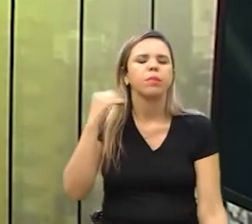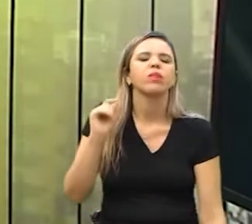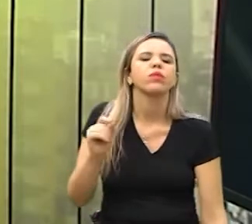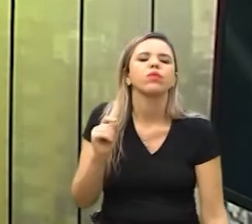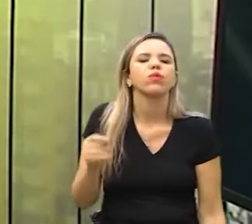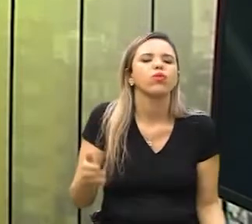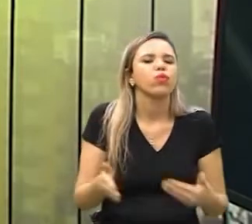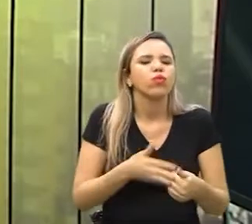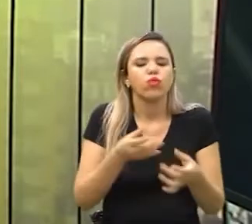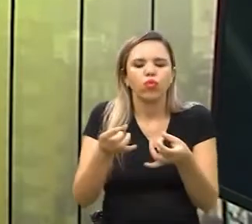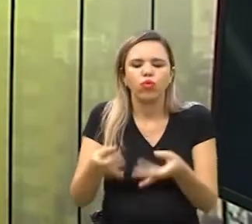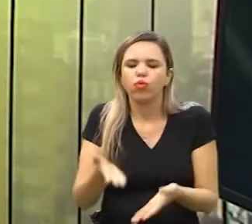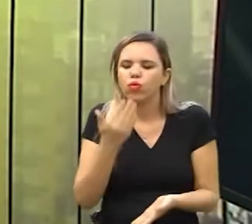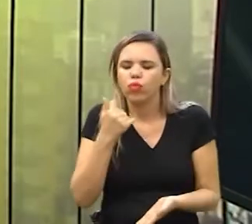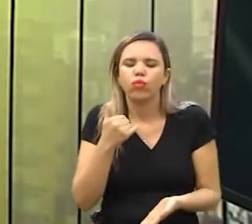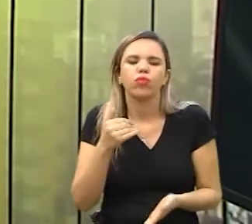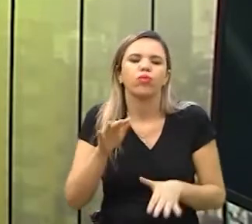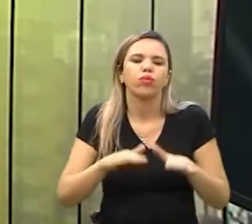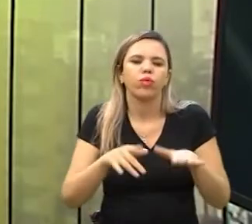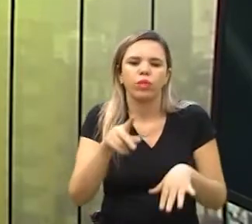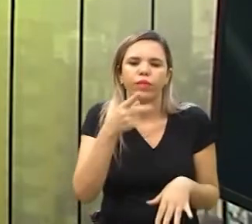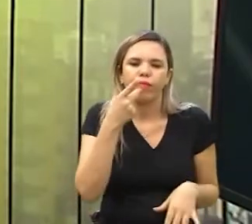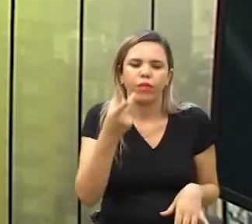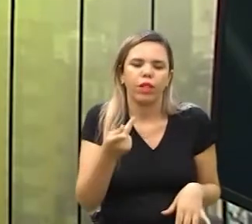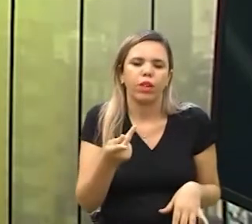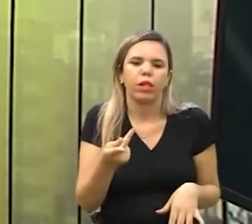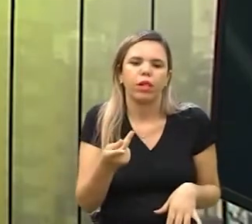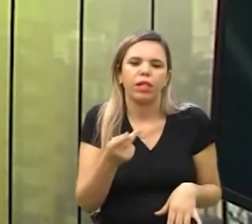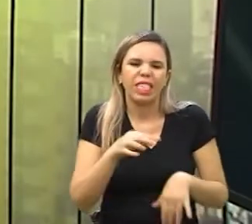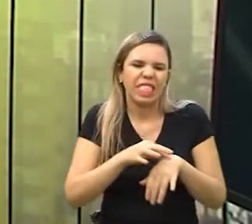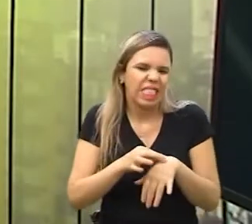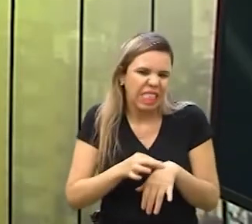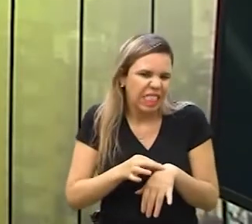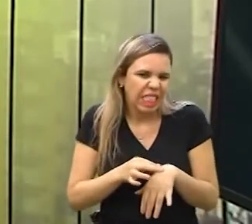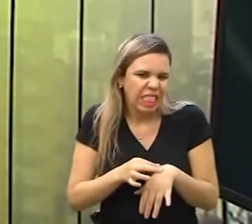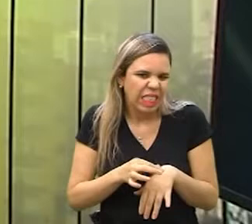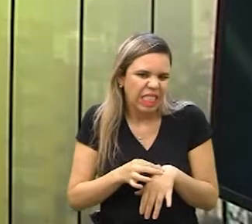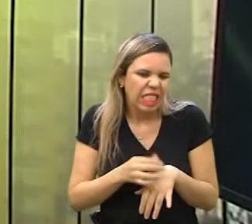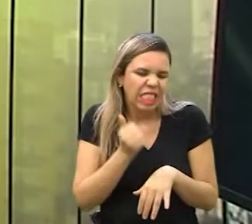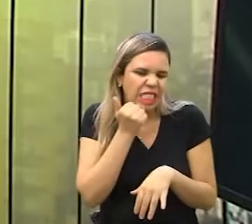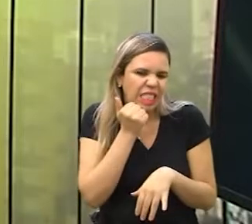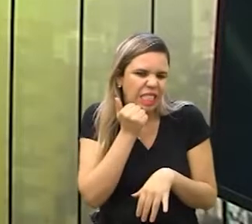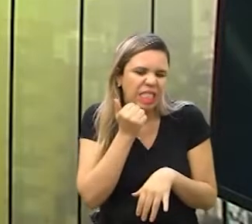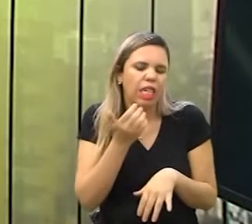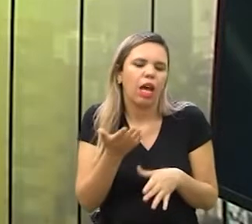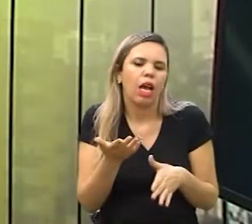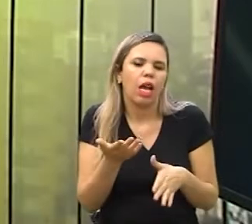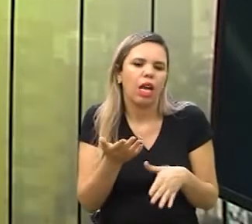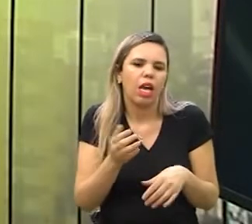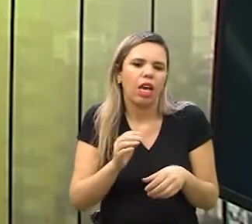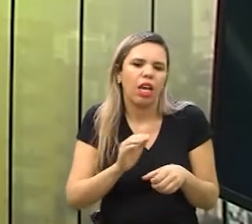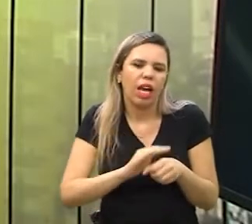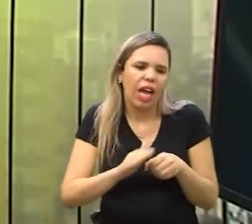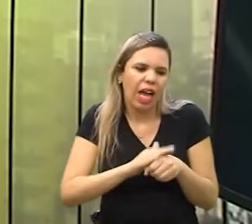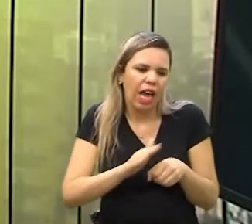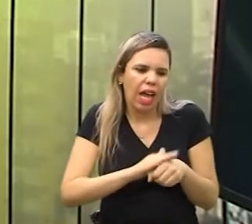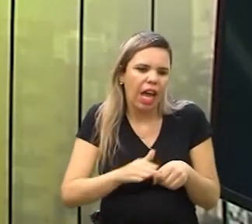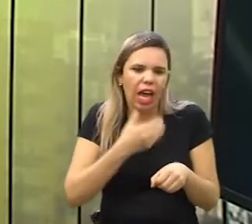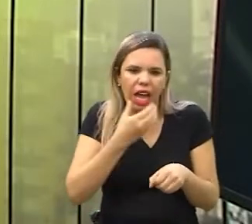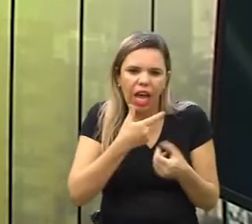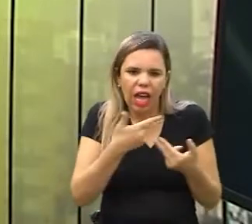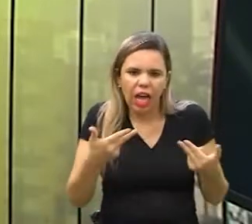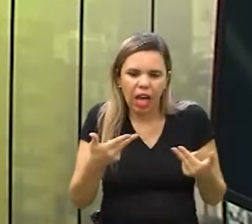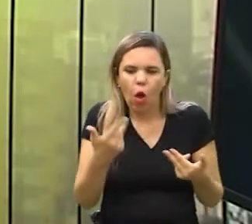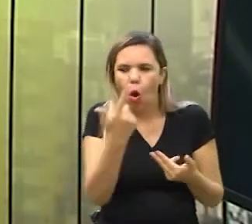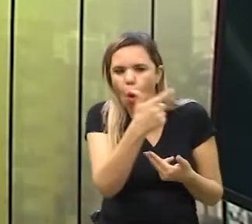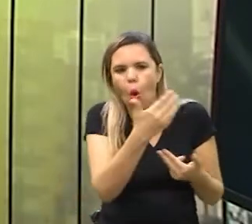precisa saber? Qualquer resto de alimento, exceto, né, o que você falou, esse resto de carne, um osso, mas, por exemplo, uma casca de fruta,